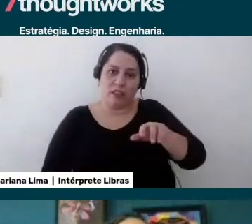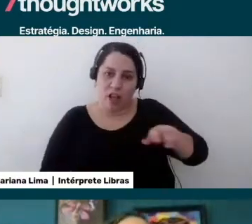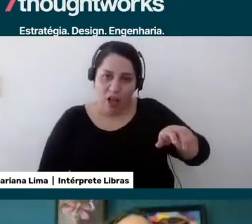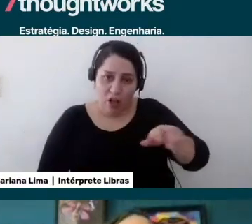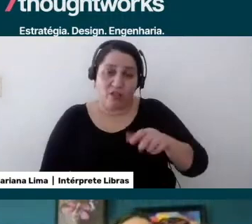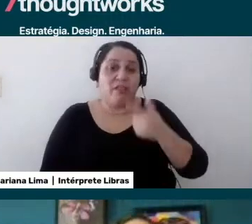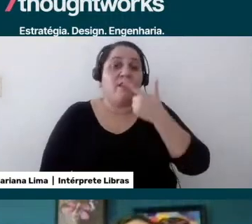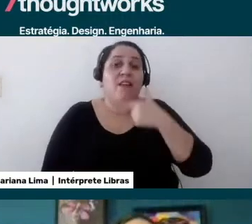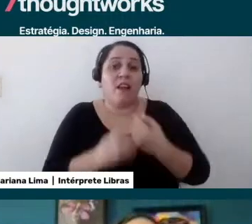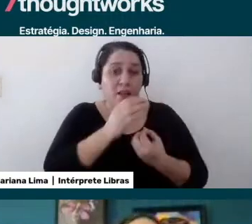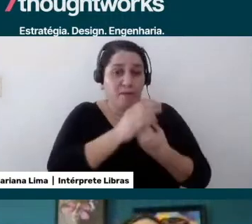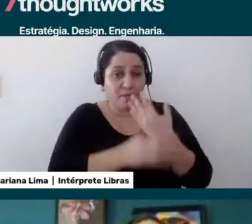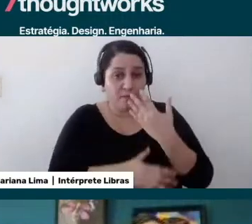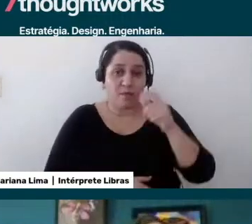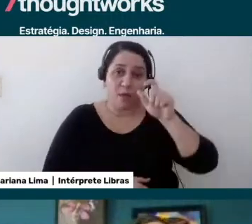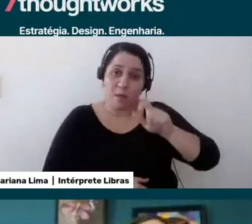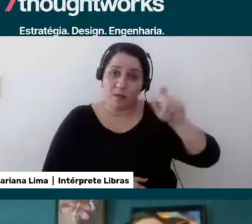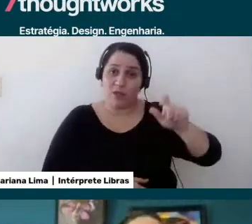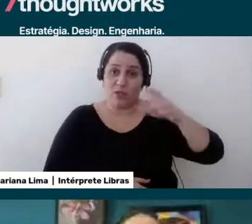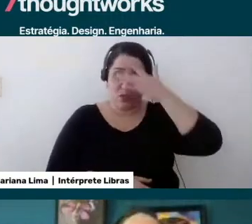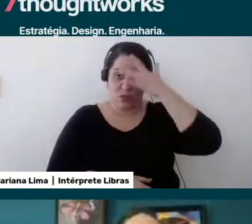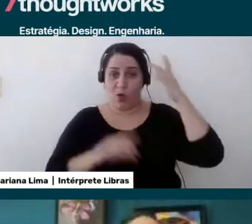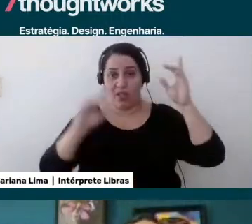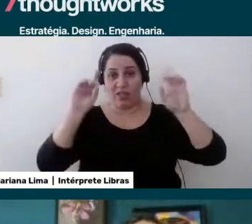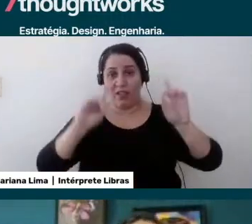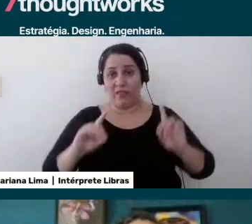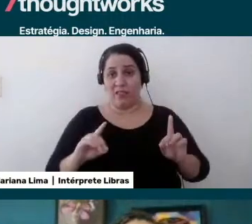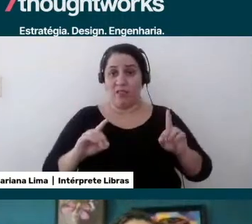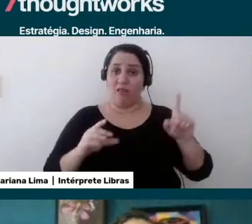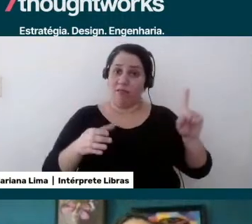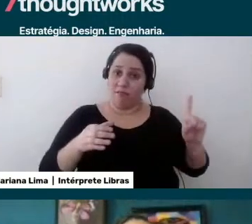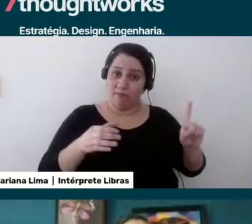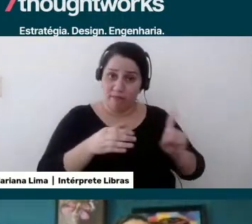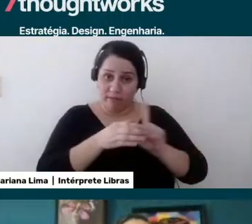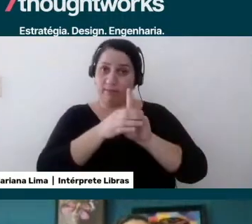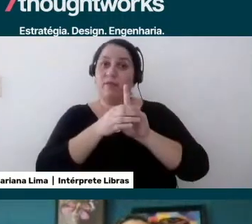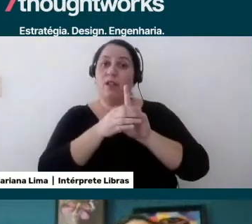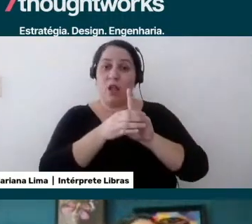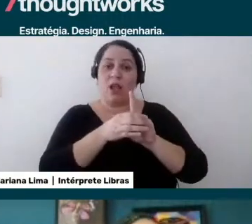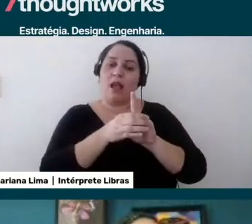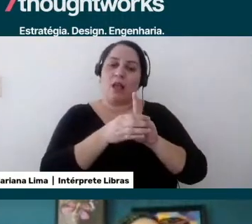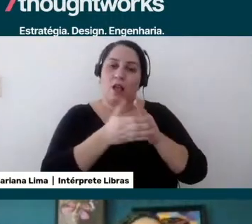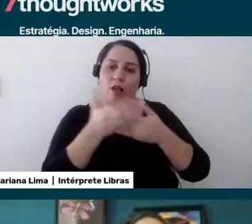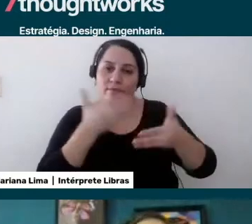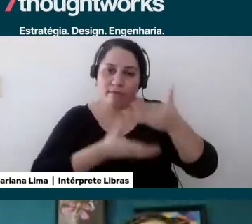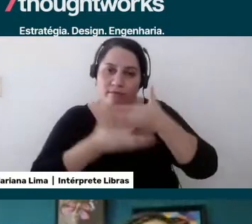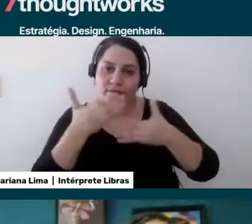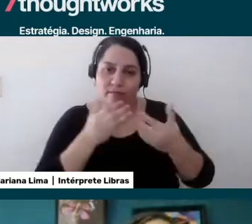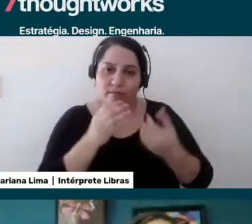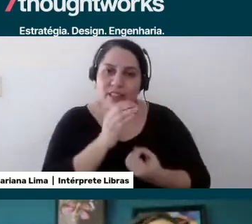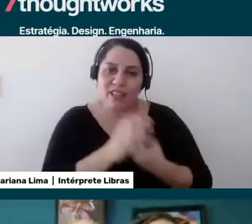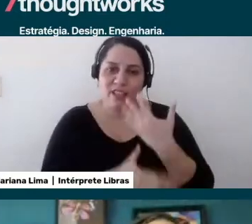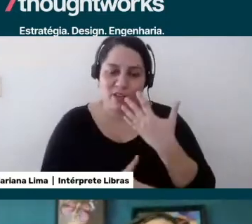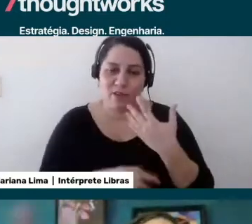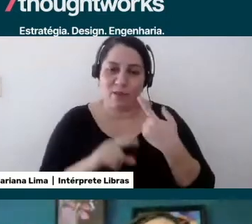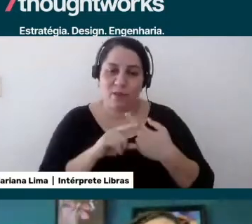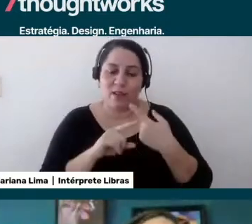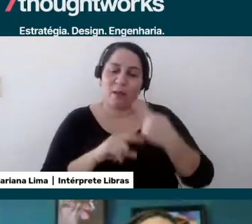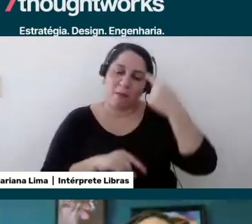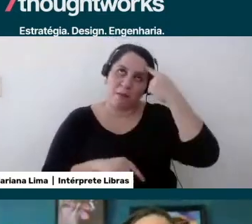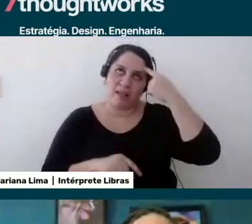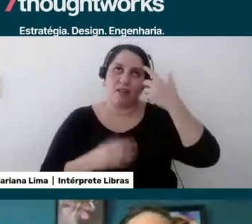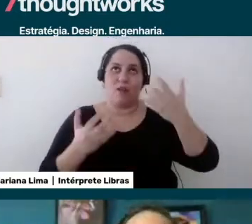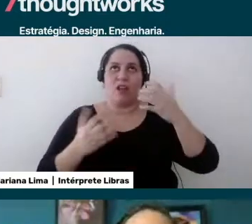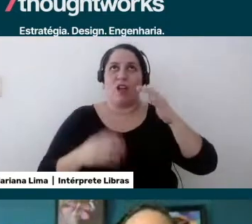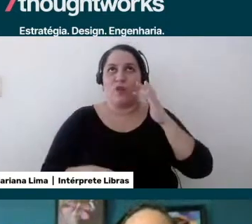criadas exatamente porque essas pessoas, né, foram incluídas nessa conversa, e quando a gente constrói um mundo mais